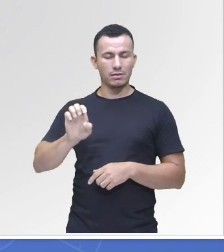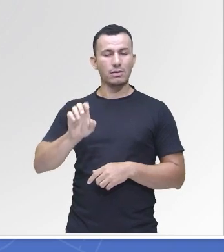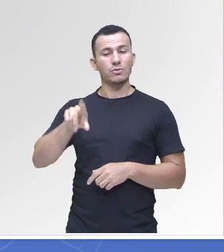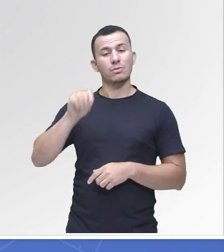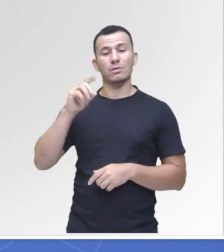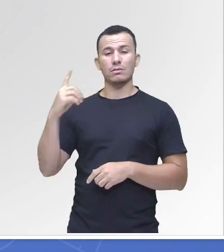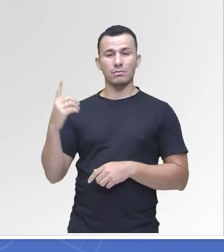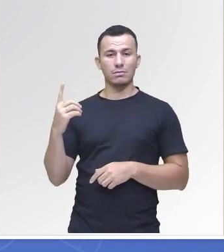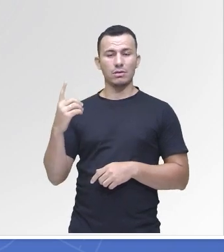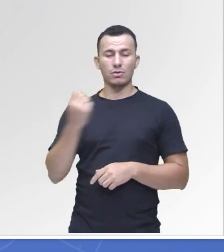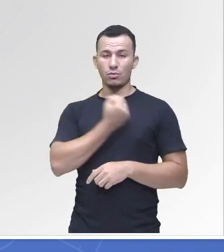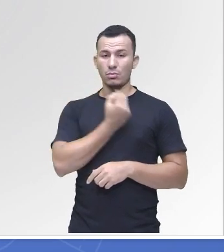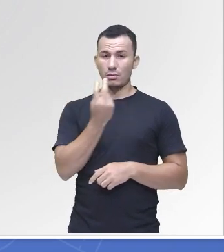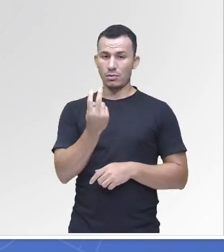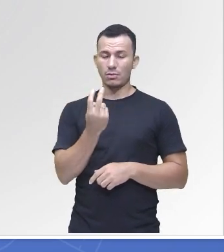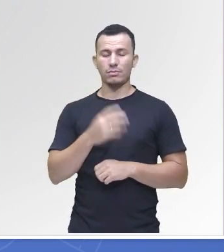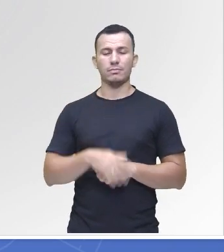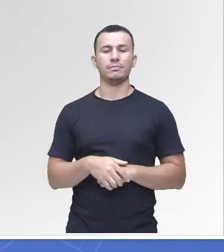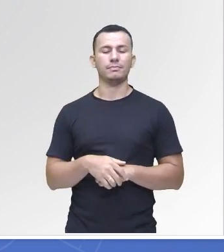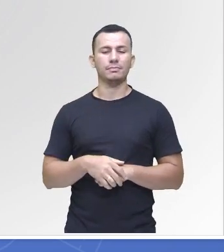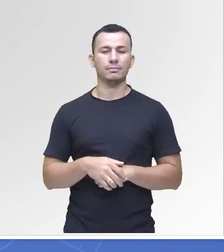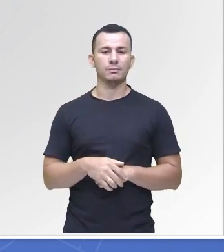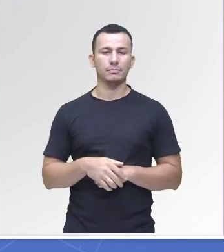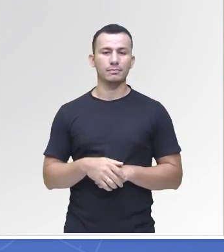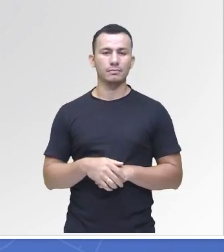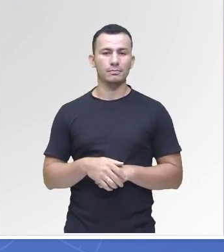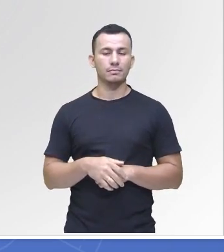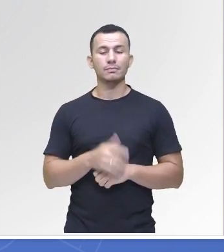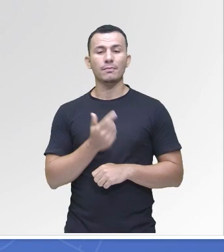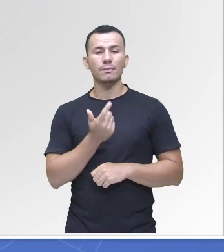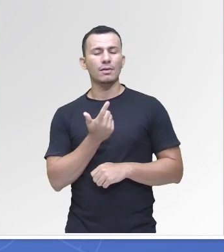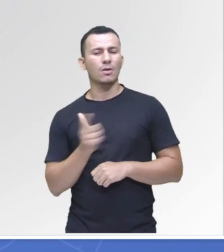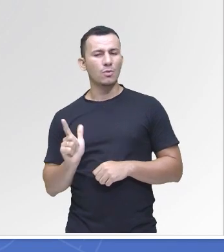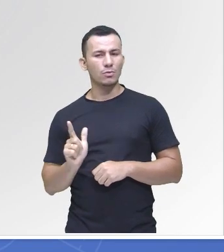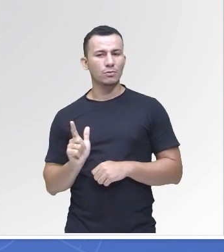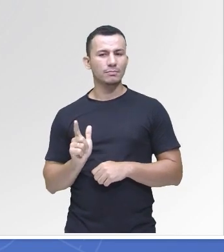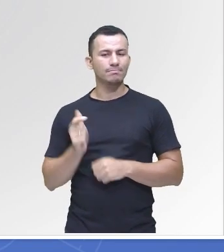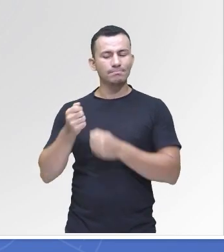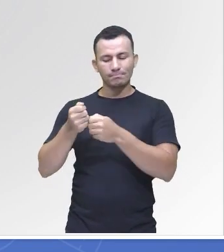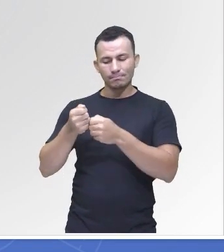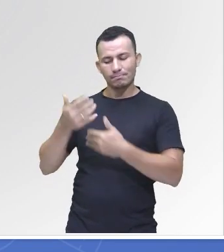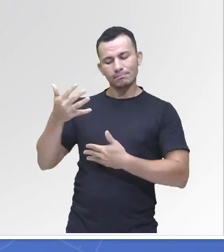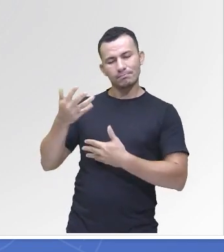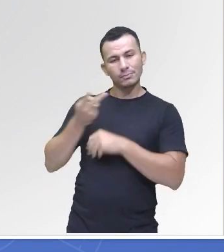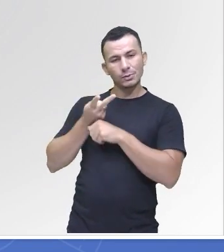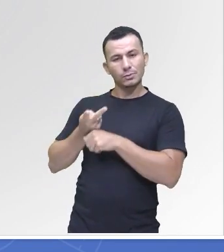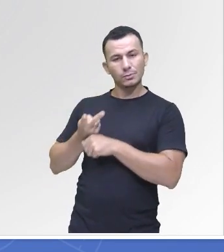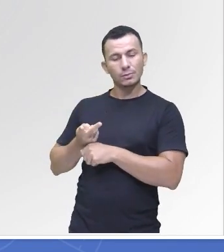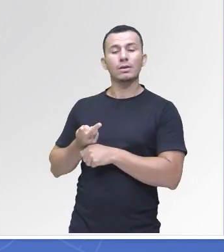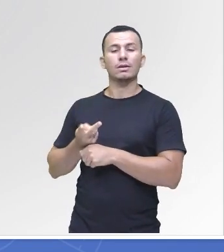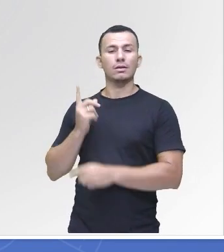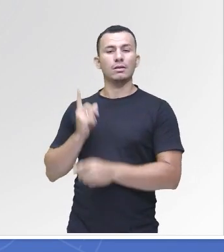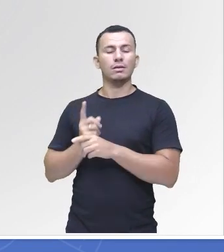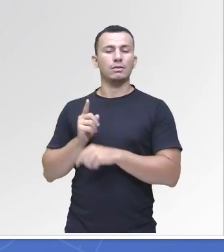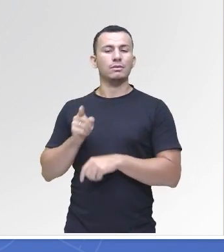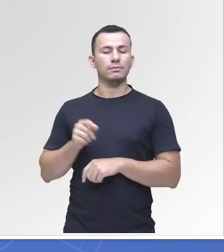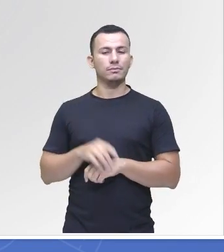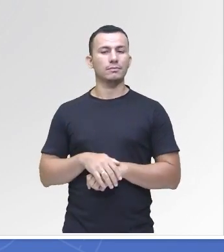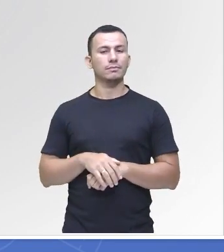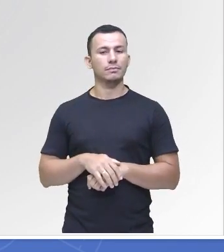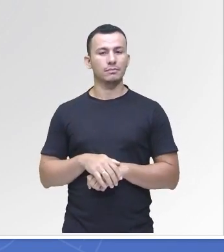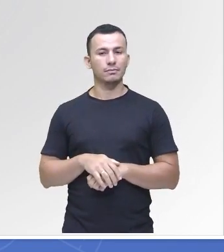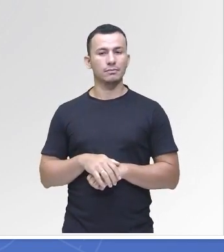na segunda questão, tá bom? Vamos ver se a gente tem mais alguma participação. Temos aqui